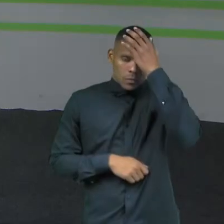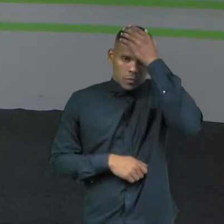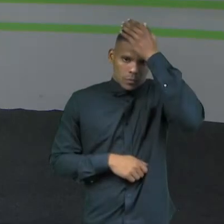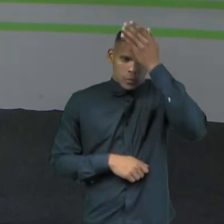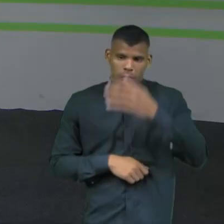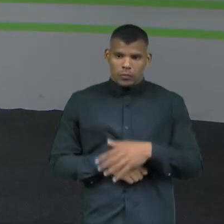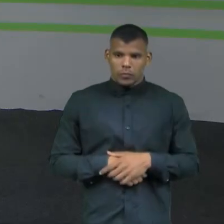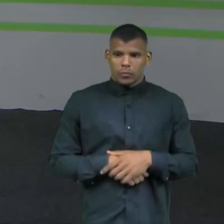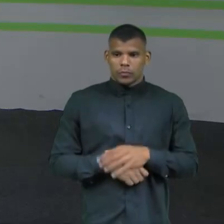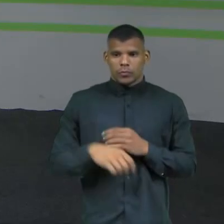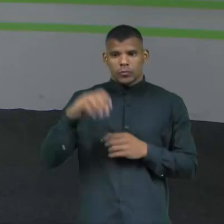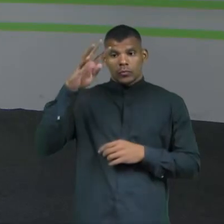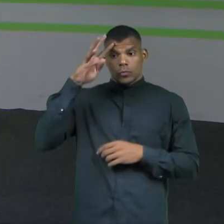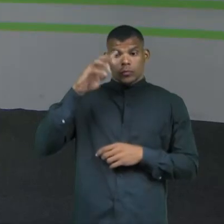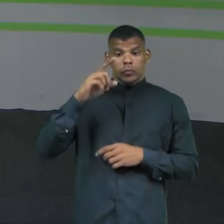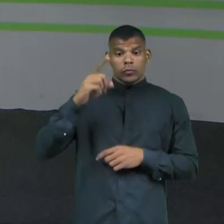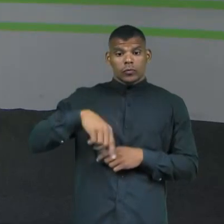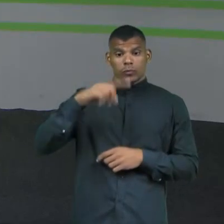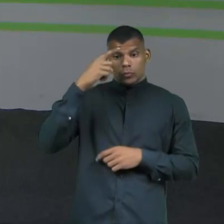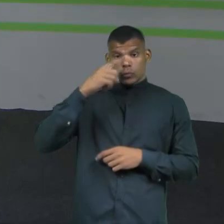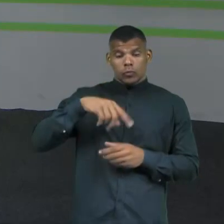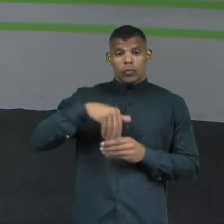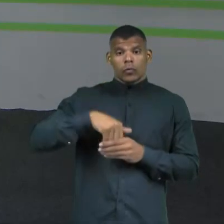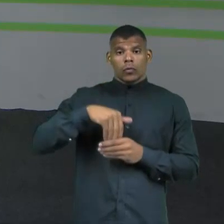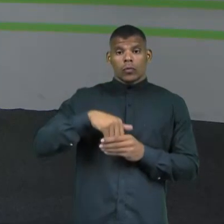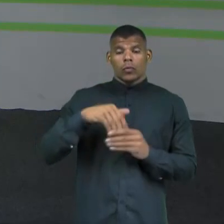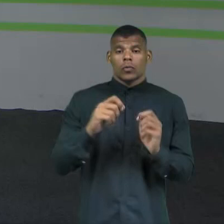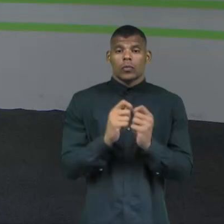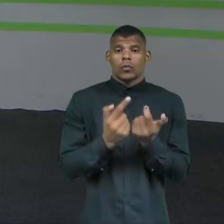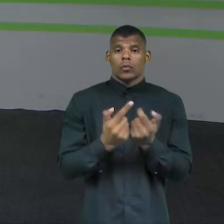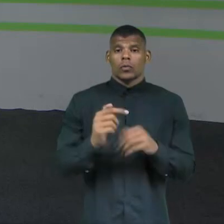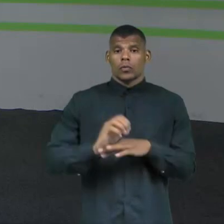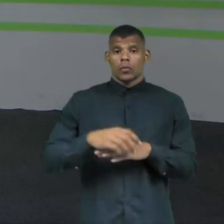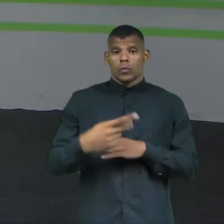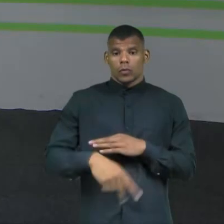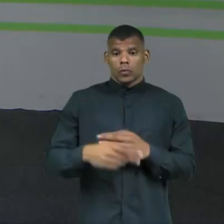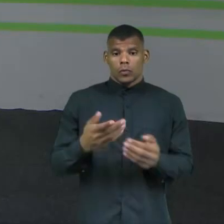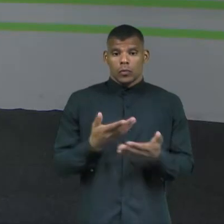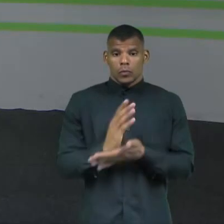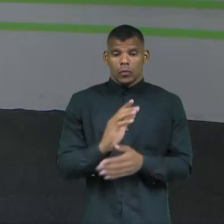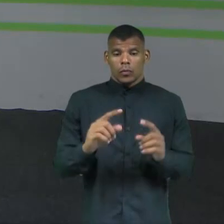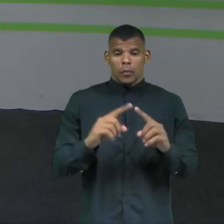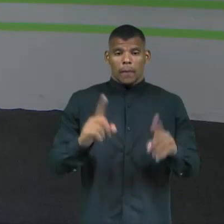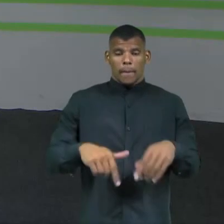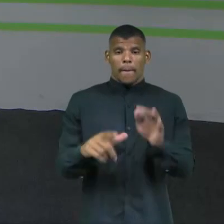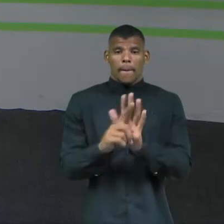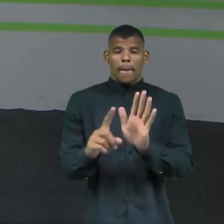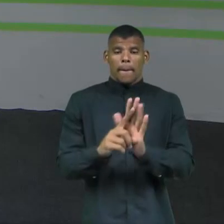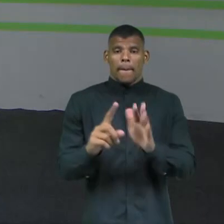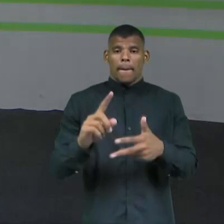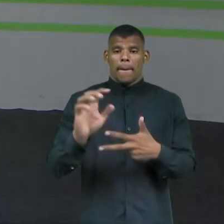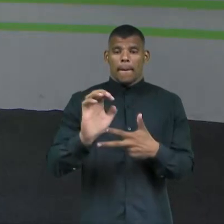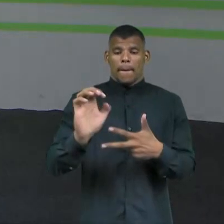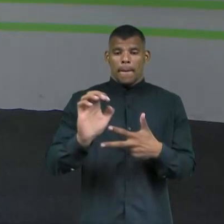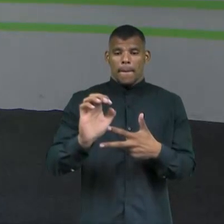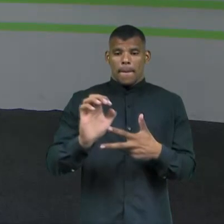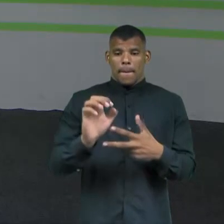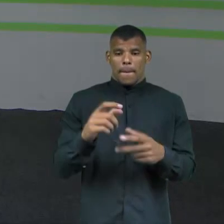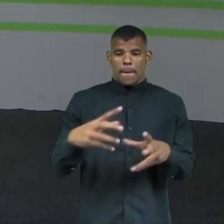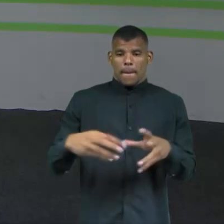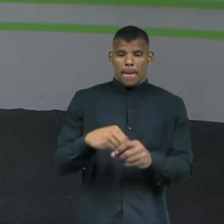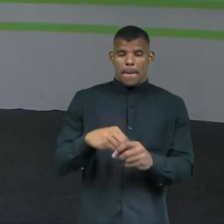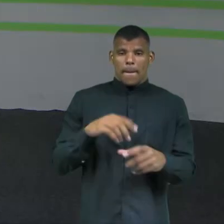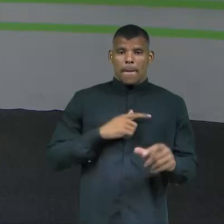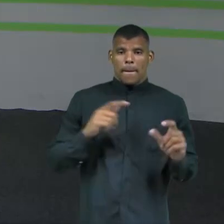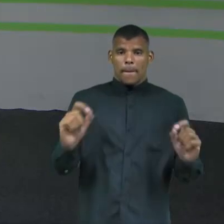Quarta-feira foi dia de votação na Assembleia Legislativa. Foram aprovados projetos de lei do Executivo, entre eles o que trata